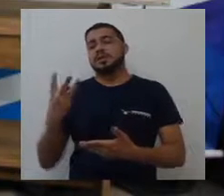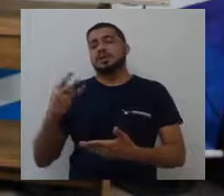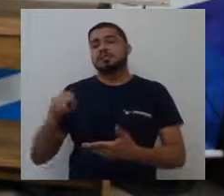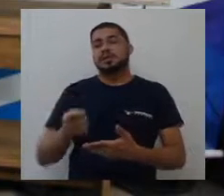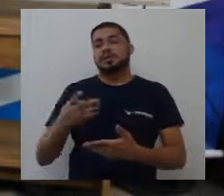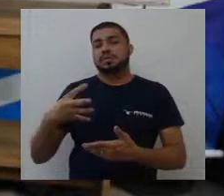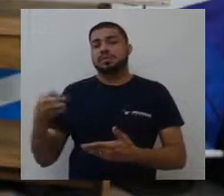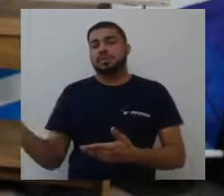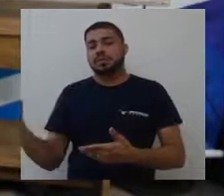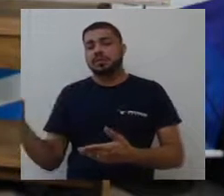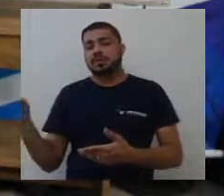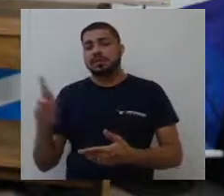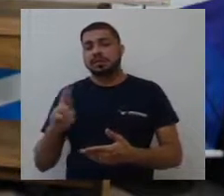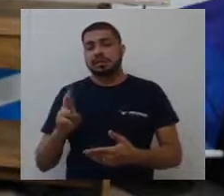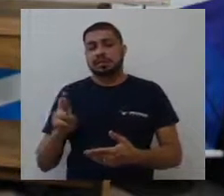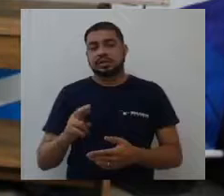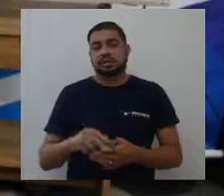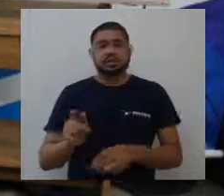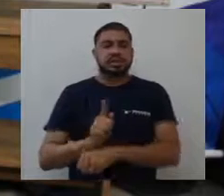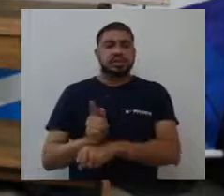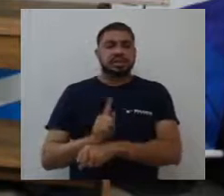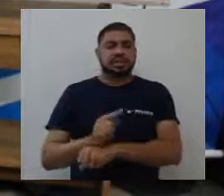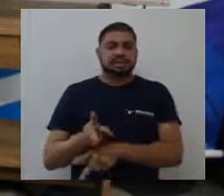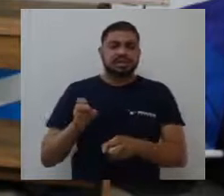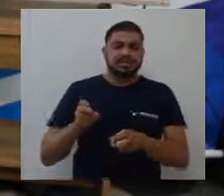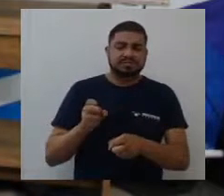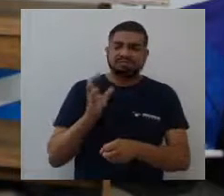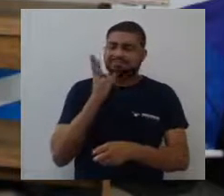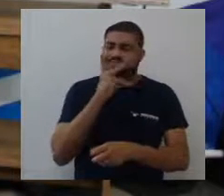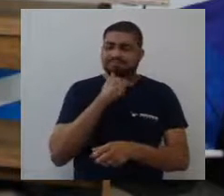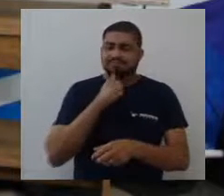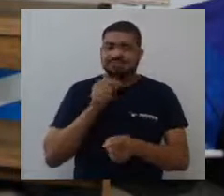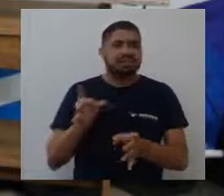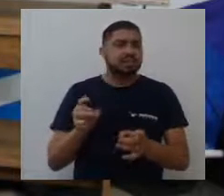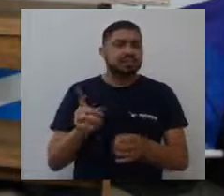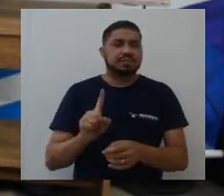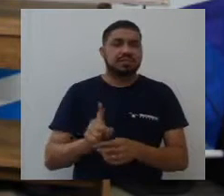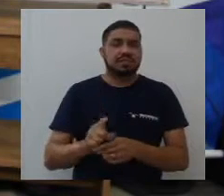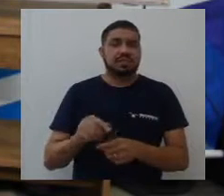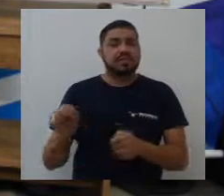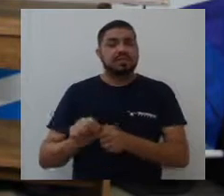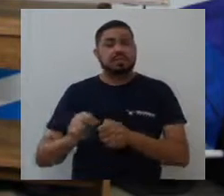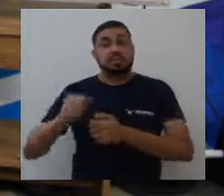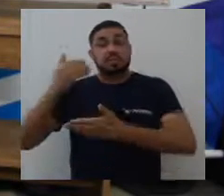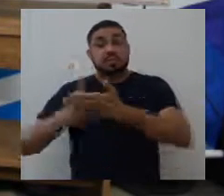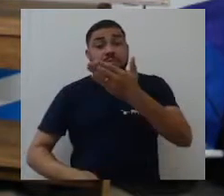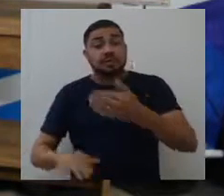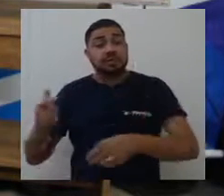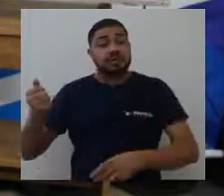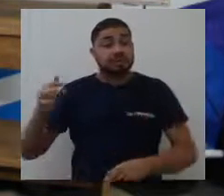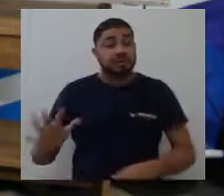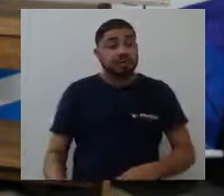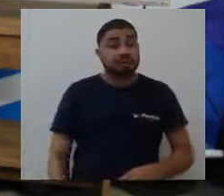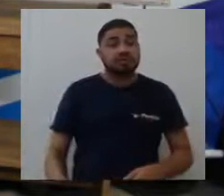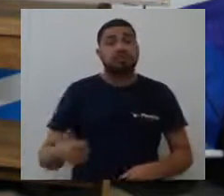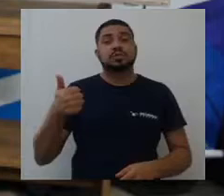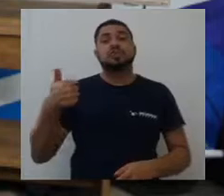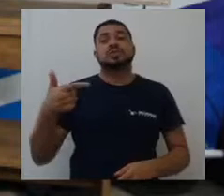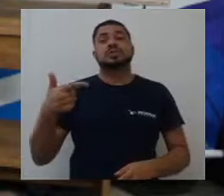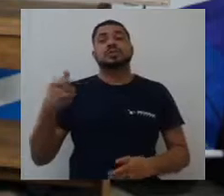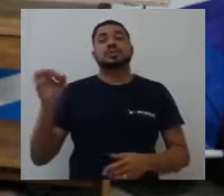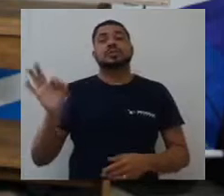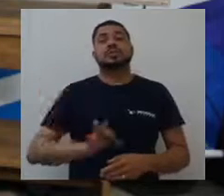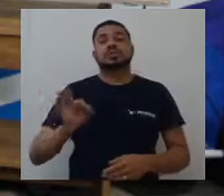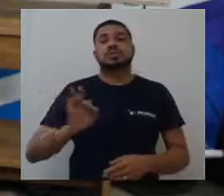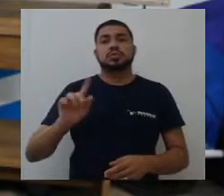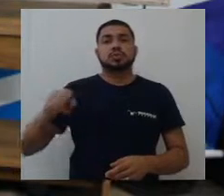O gerente percebeu que o produto estava demorando a ser vendido. Fez uma promoção concedendo desconto de 12% no preço inicial do produto.